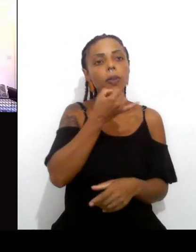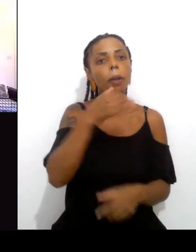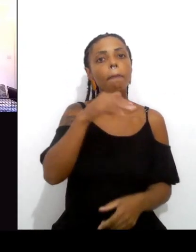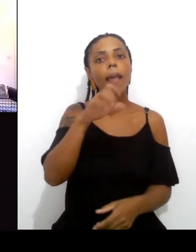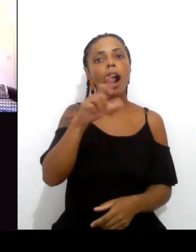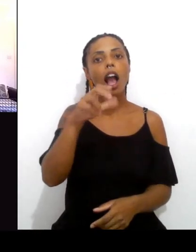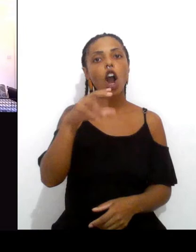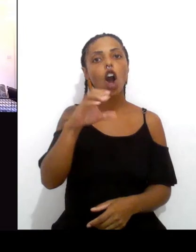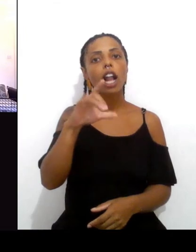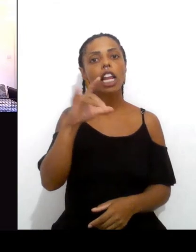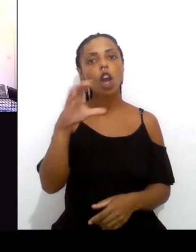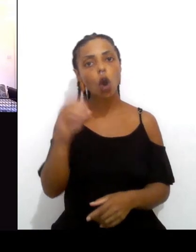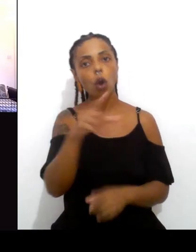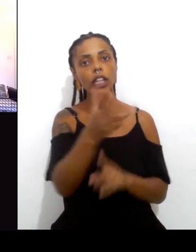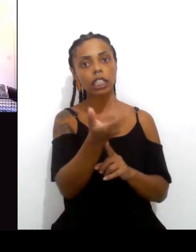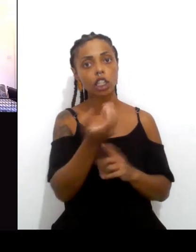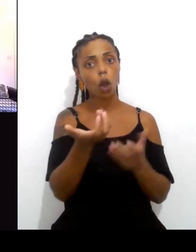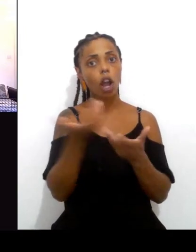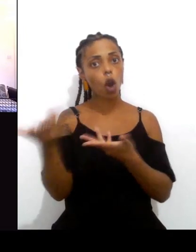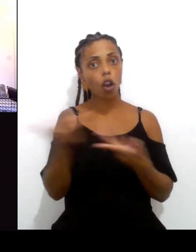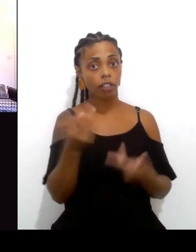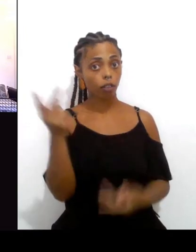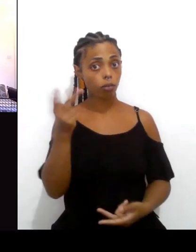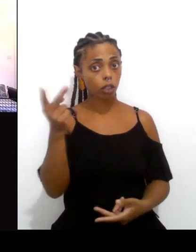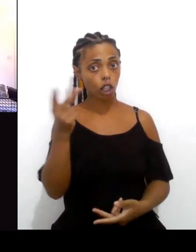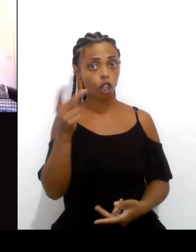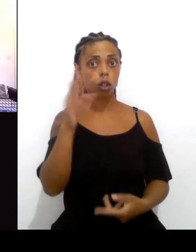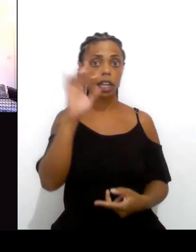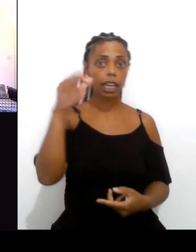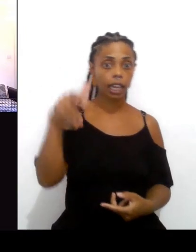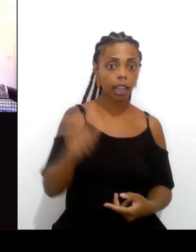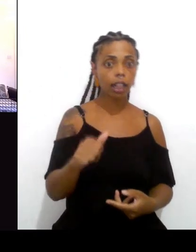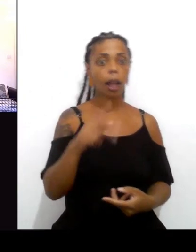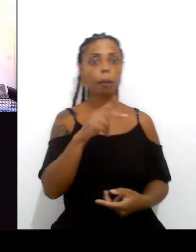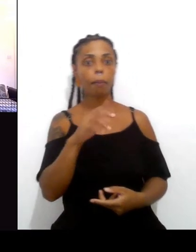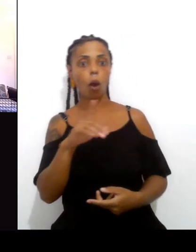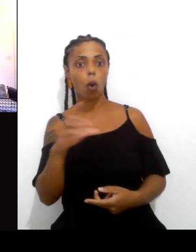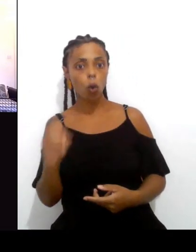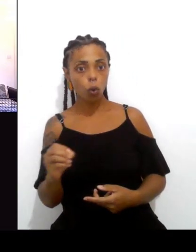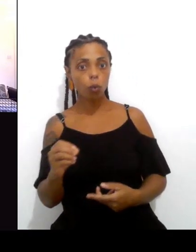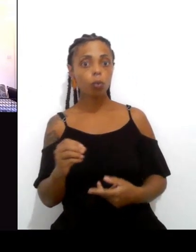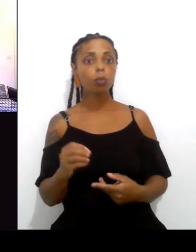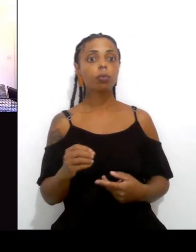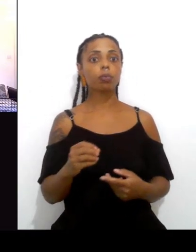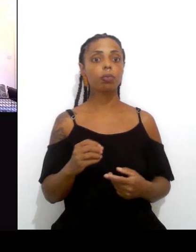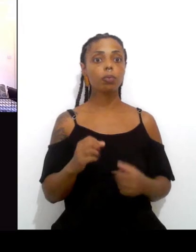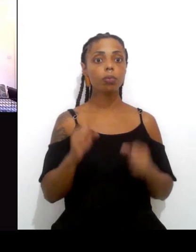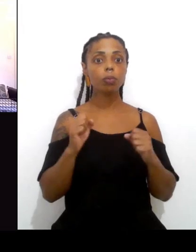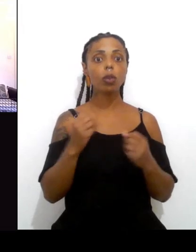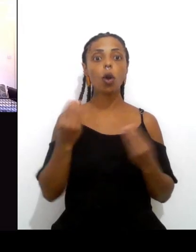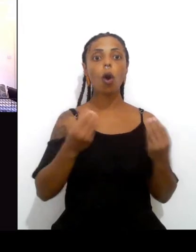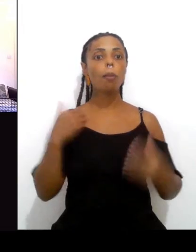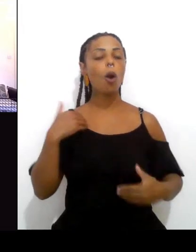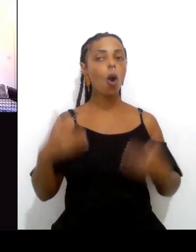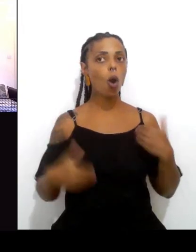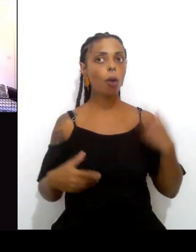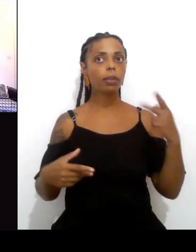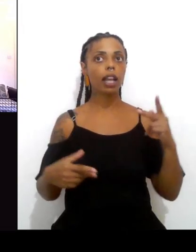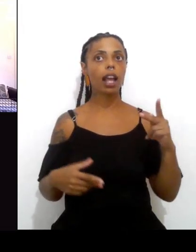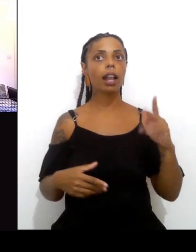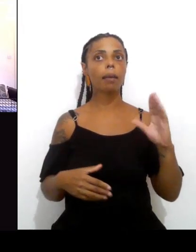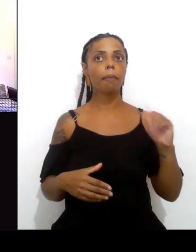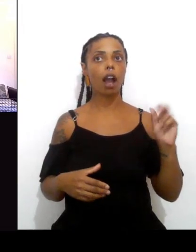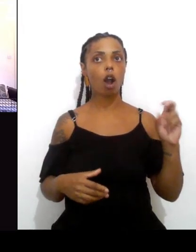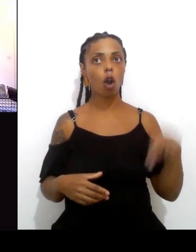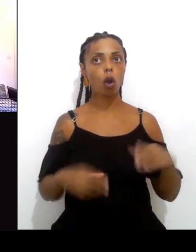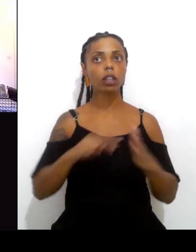queria convidar os dois né na área e canhof é comentarem como esses corpos de B Como podem ser entendidos como uma provocação sobre